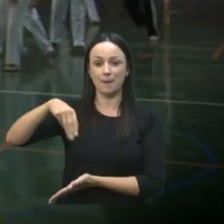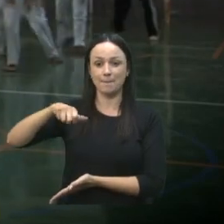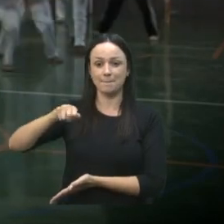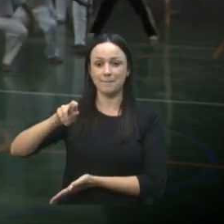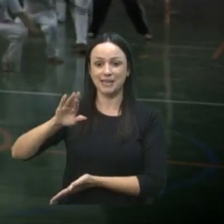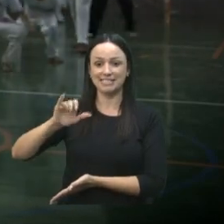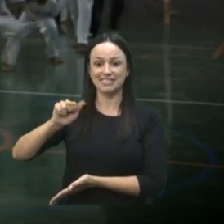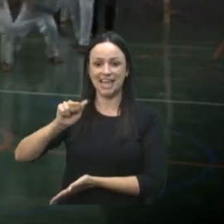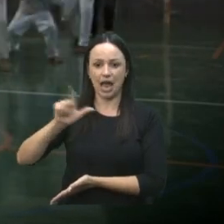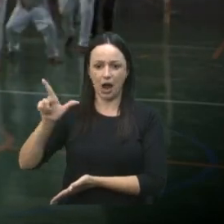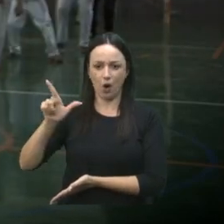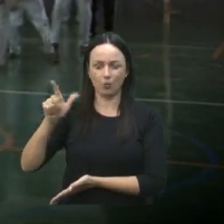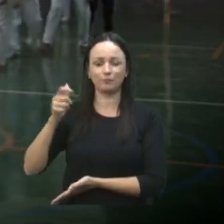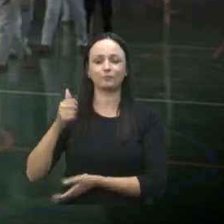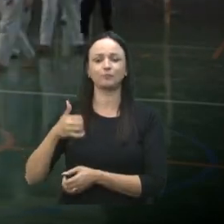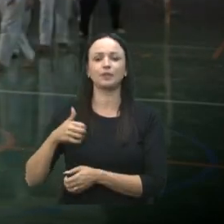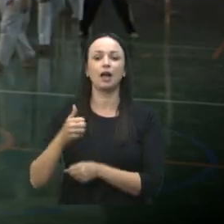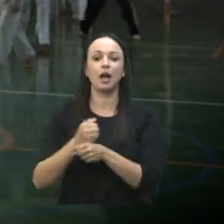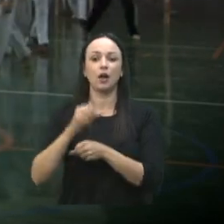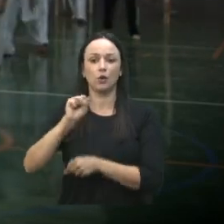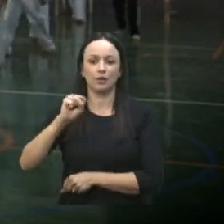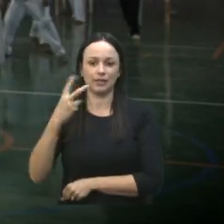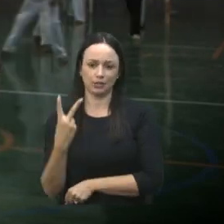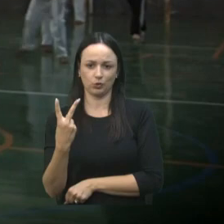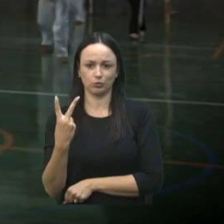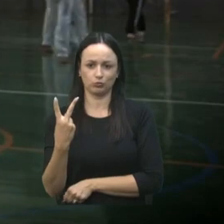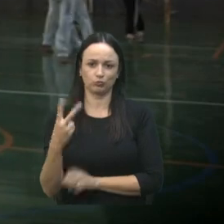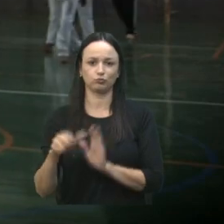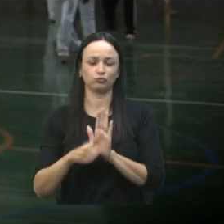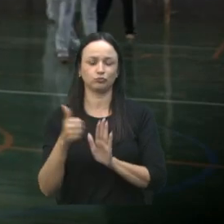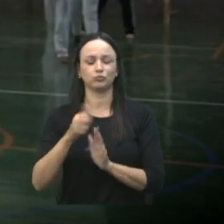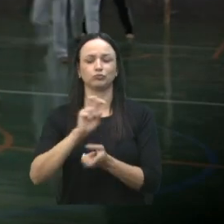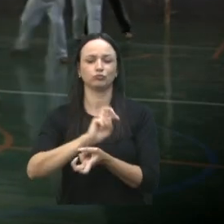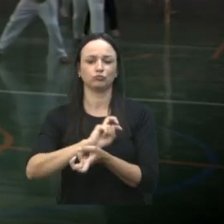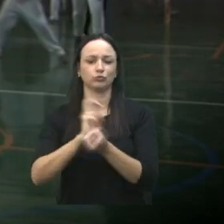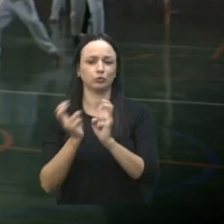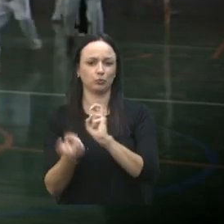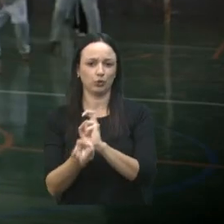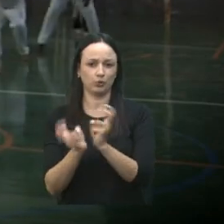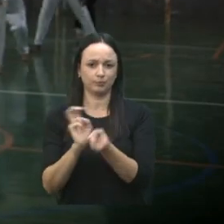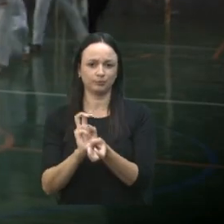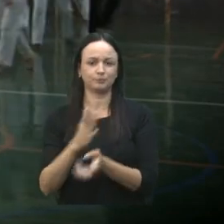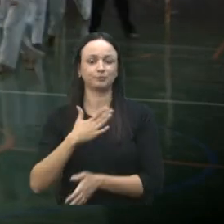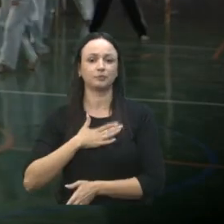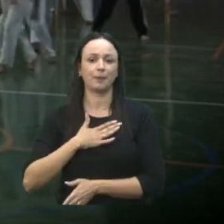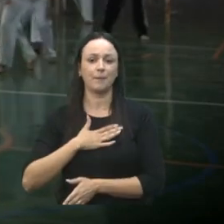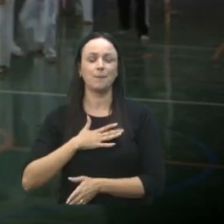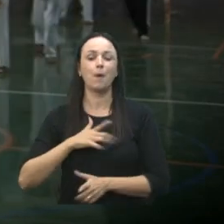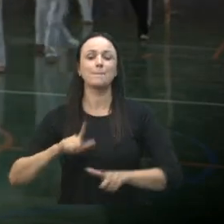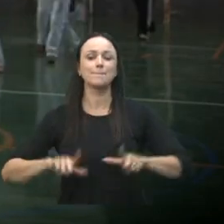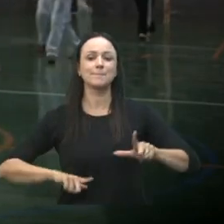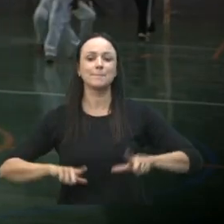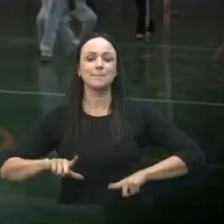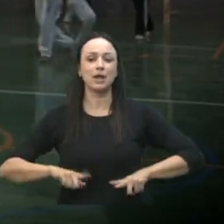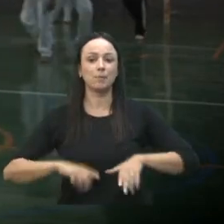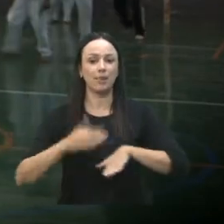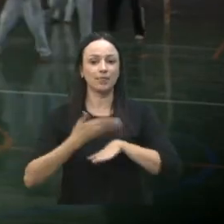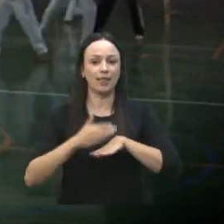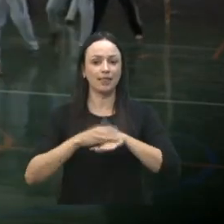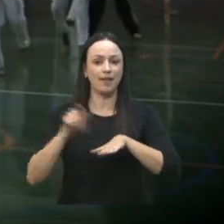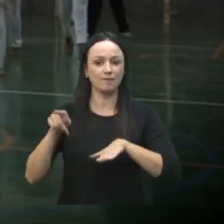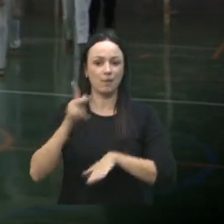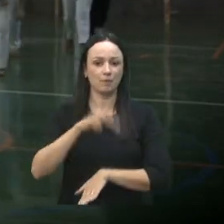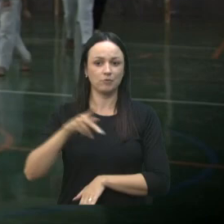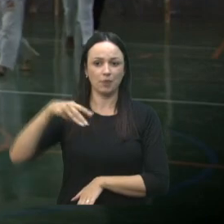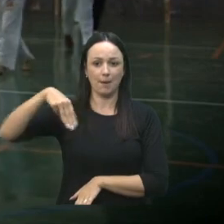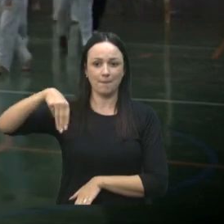Em 82, na onde foi o primeiro passo da capoeira com o mestre marcial, que o meu primo treinava com o mestre marcial, e meu